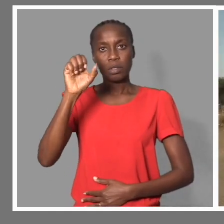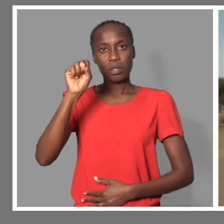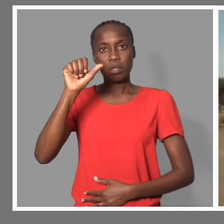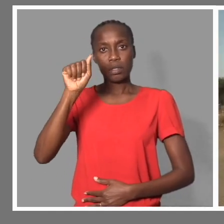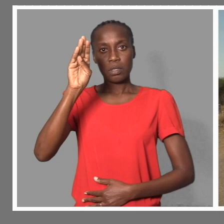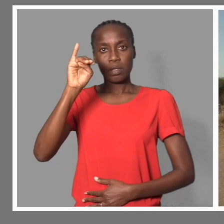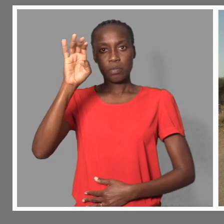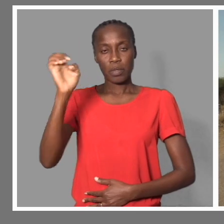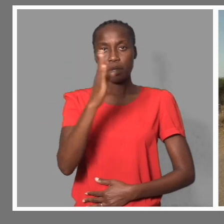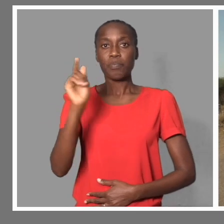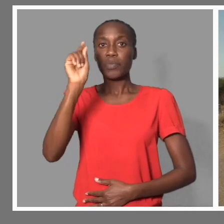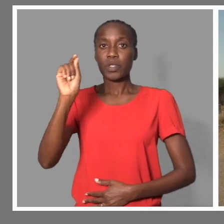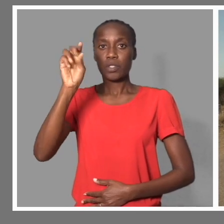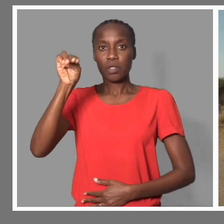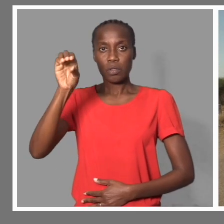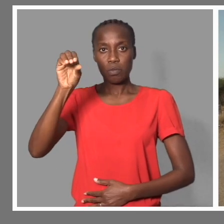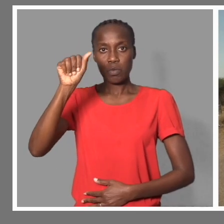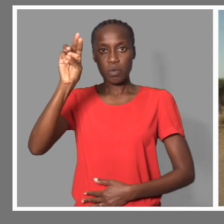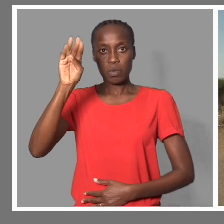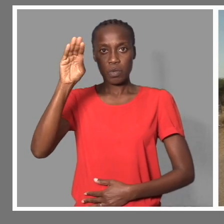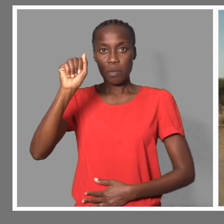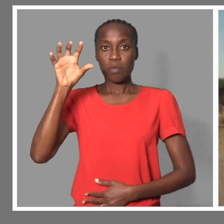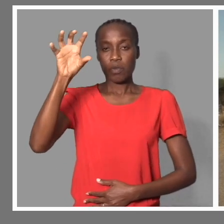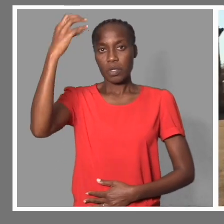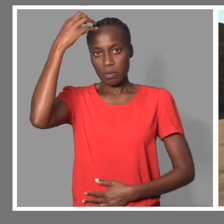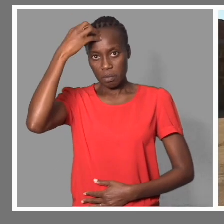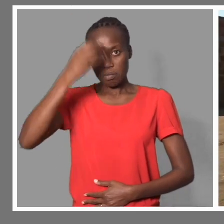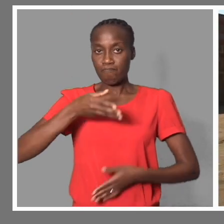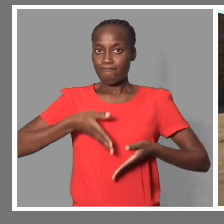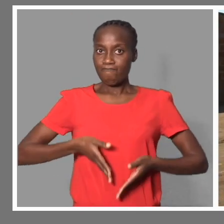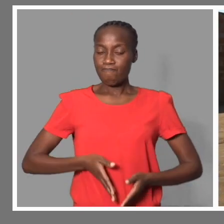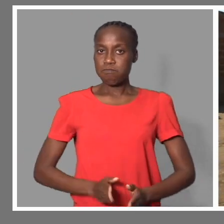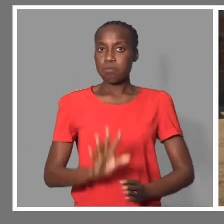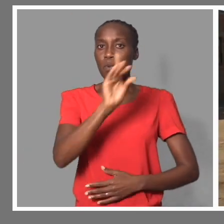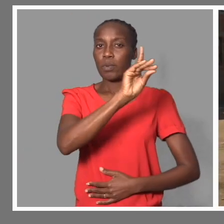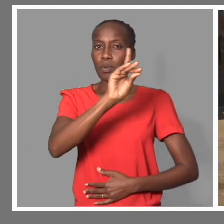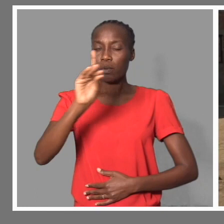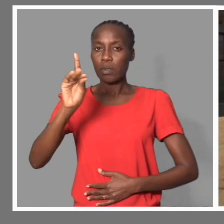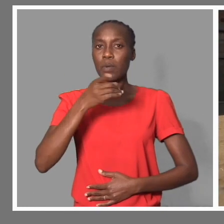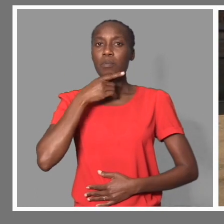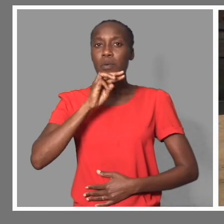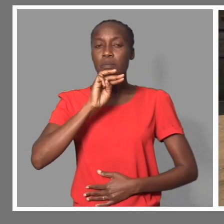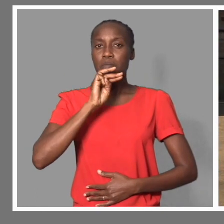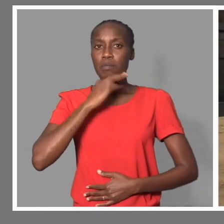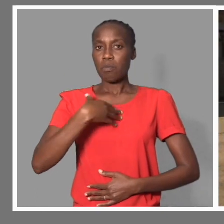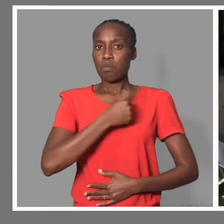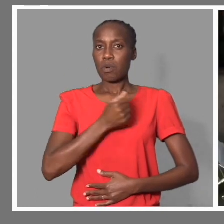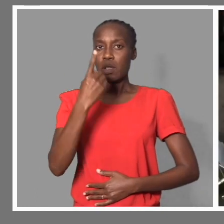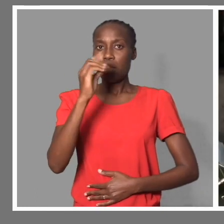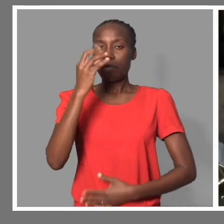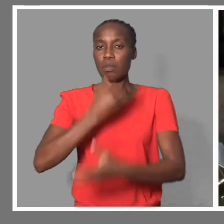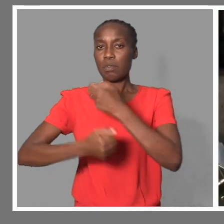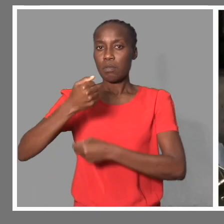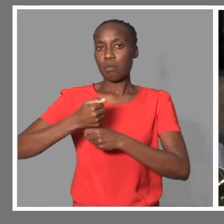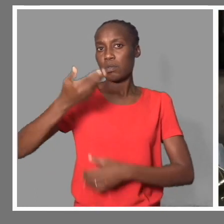no posto administrativo de sábio no distrito de muamba na província de maputo nasceu com deficiência e seus